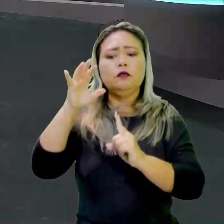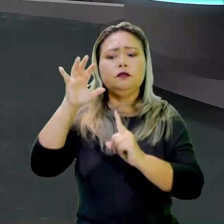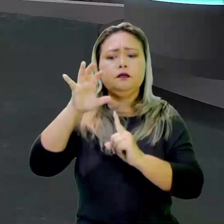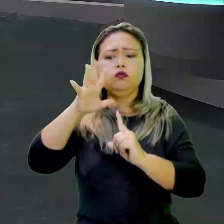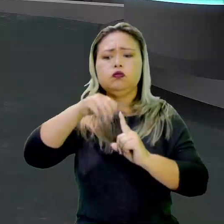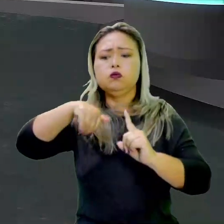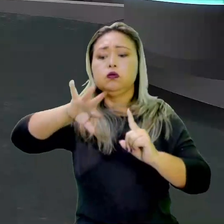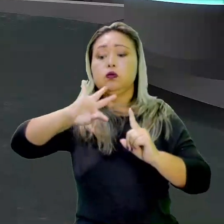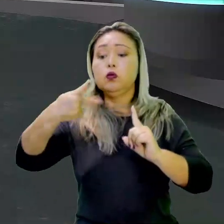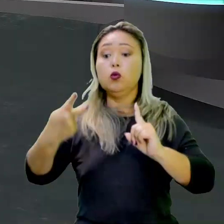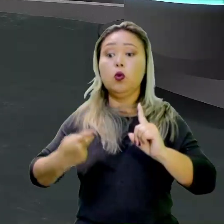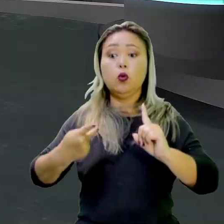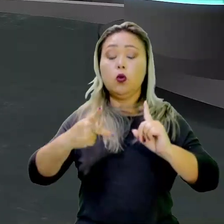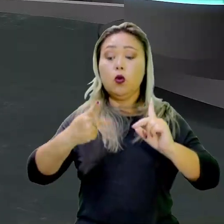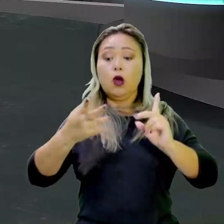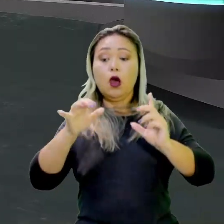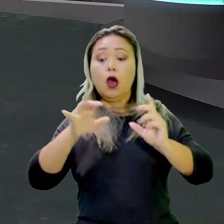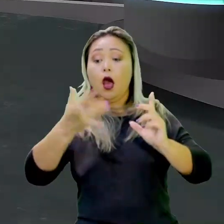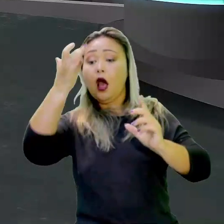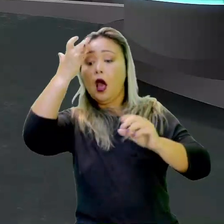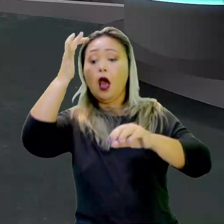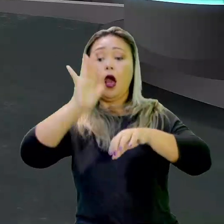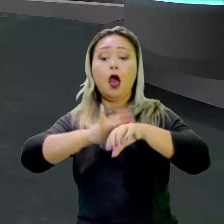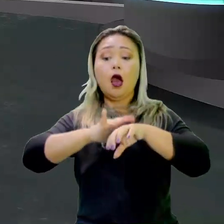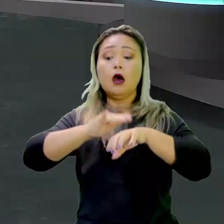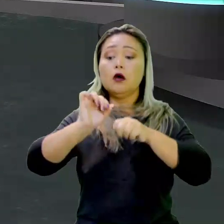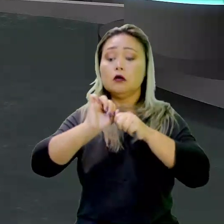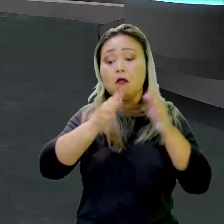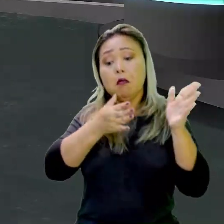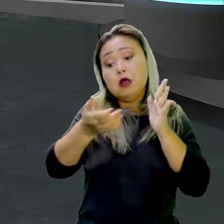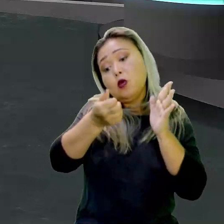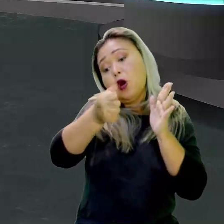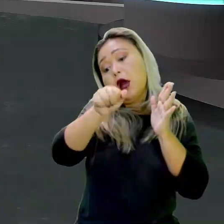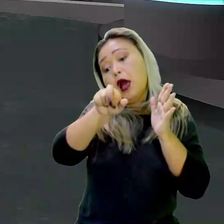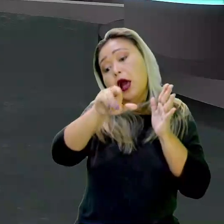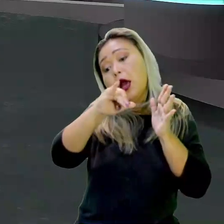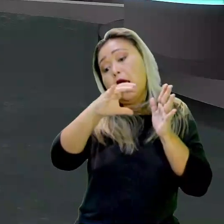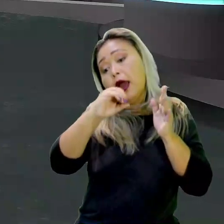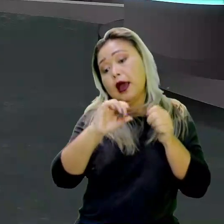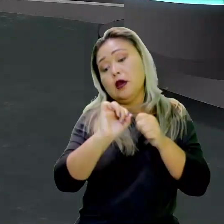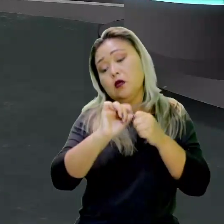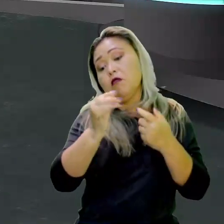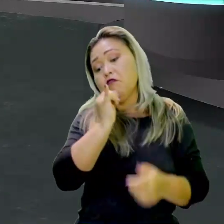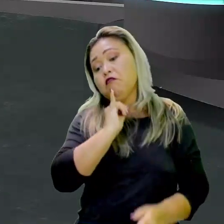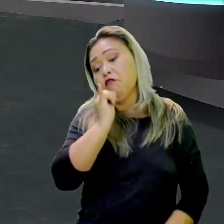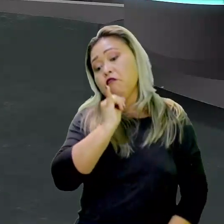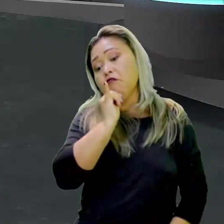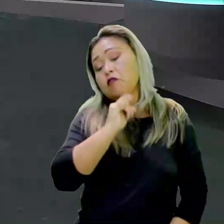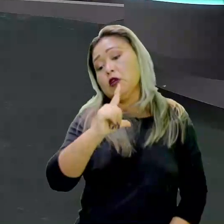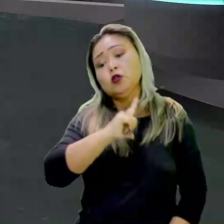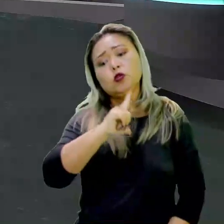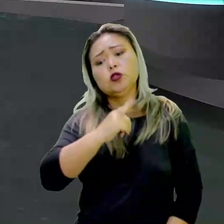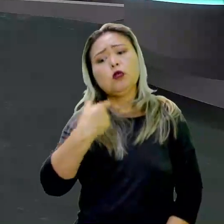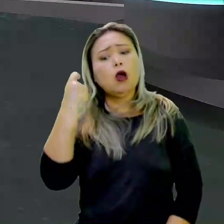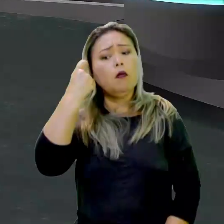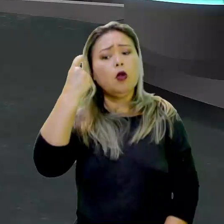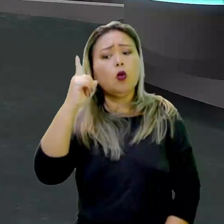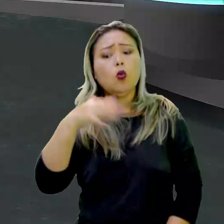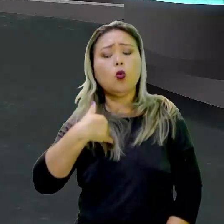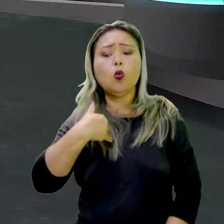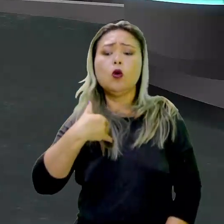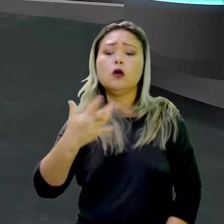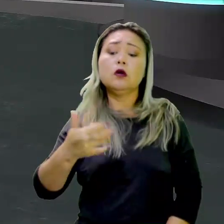influenciou toda a humanidade. As ideias, no período arcaico, por exemplo, eles tinham assim, uma